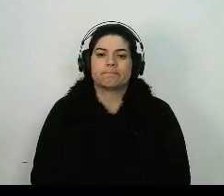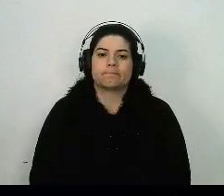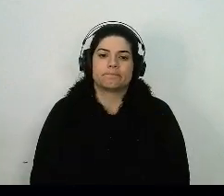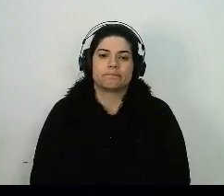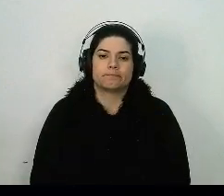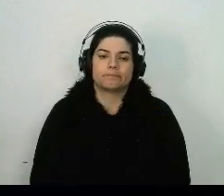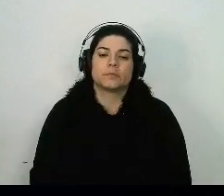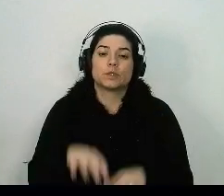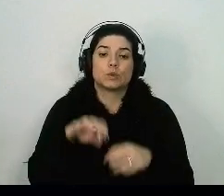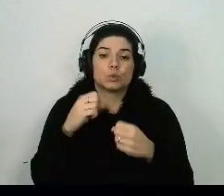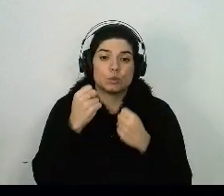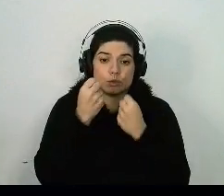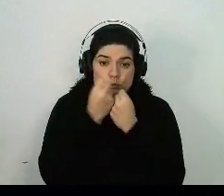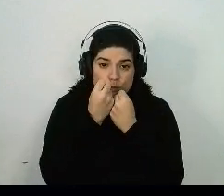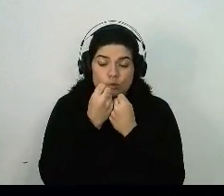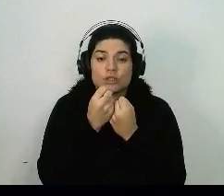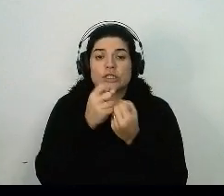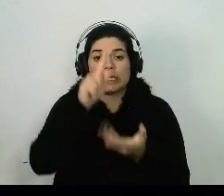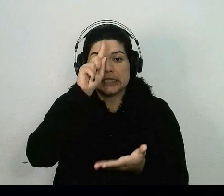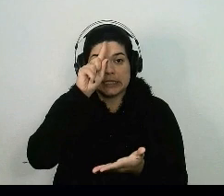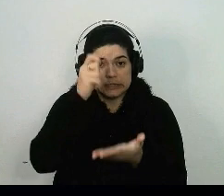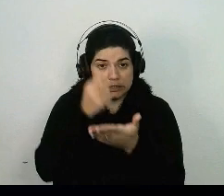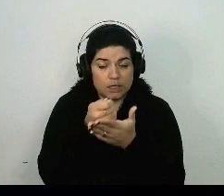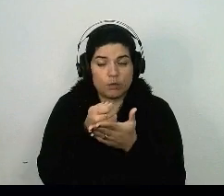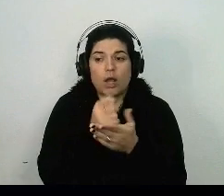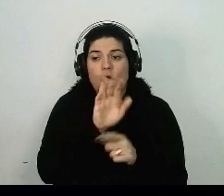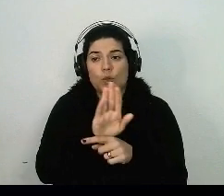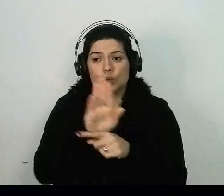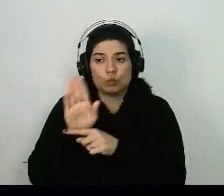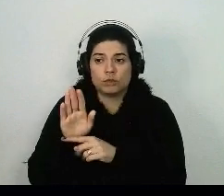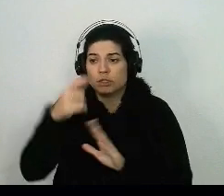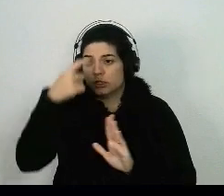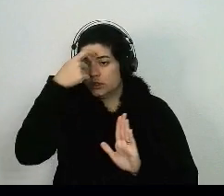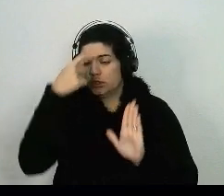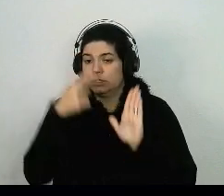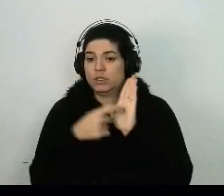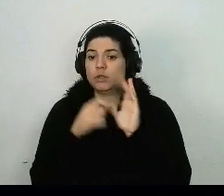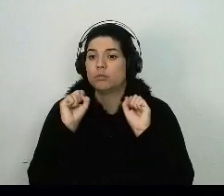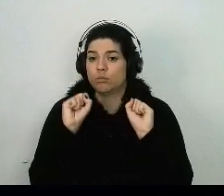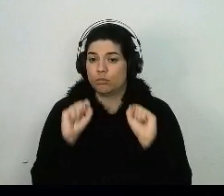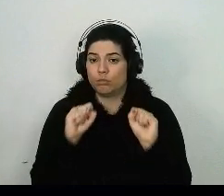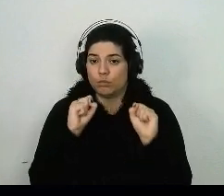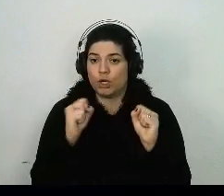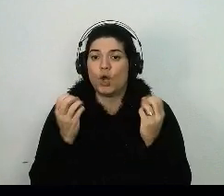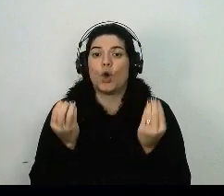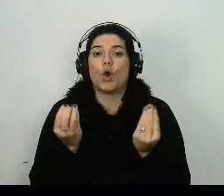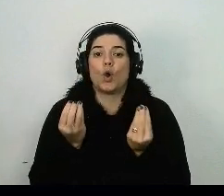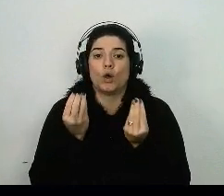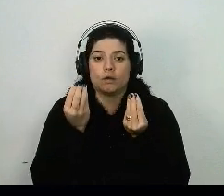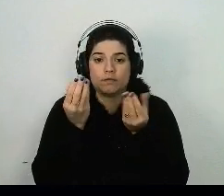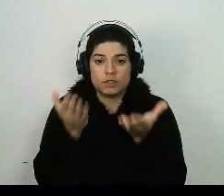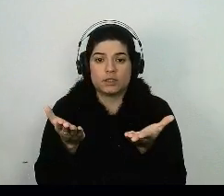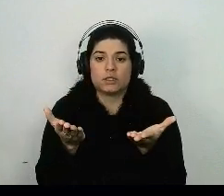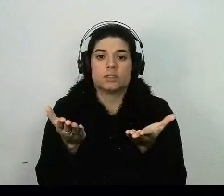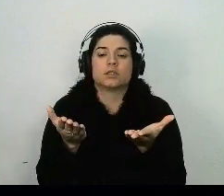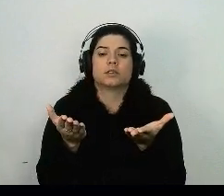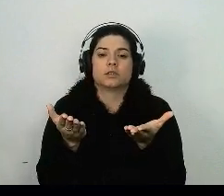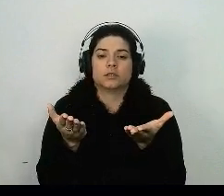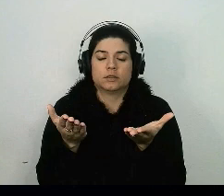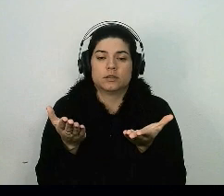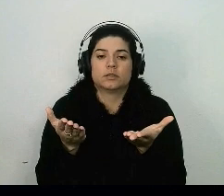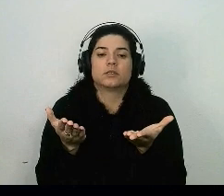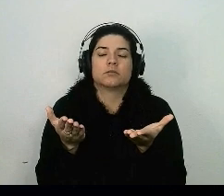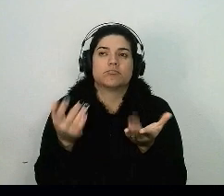Suporte à tomada de decisão. Aí ela pode fornecer, perdão, ó, voltou, fornecer